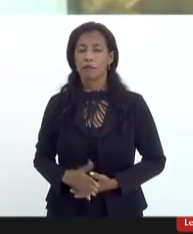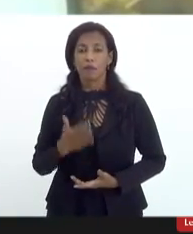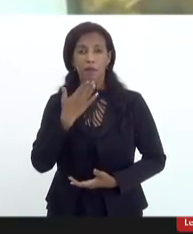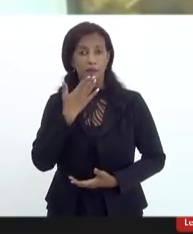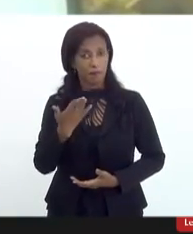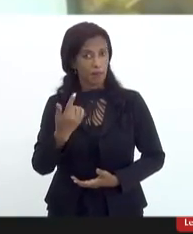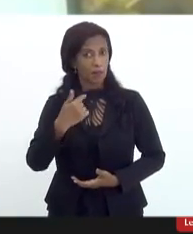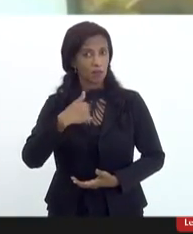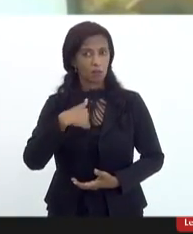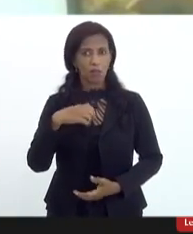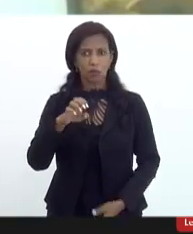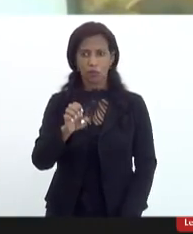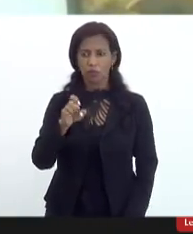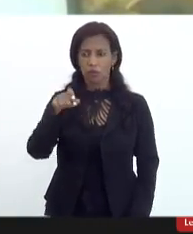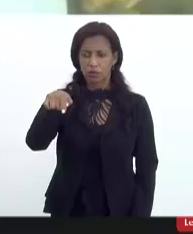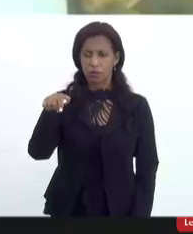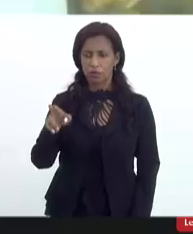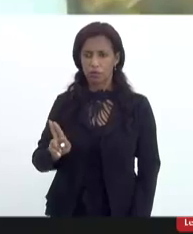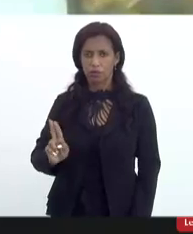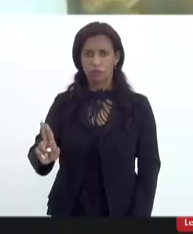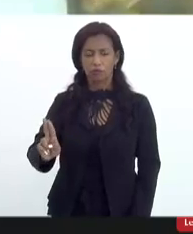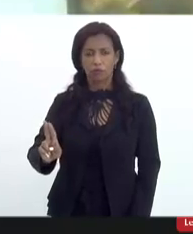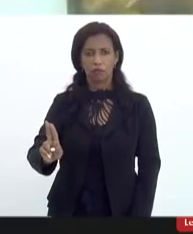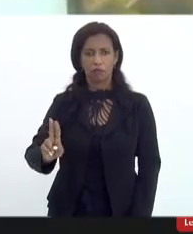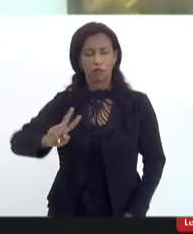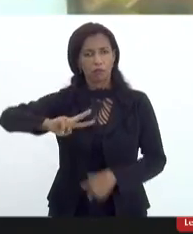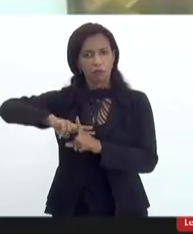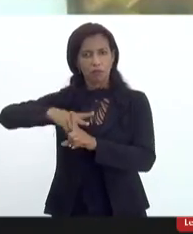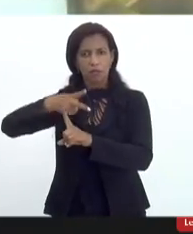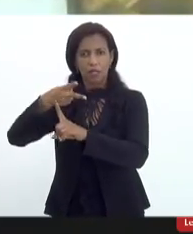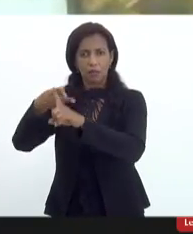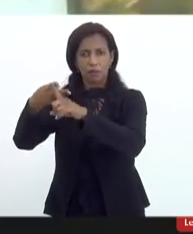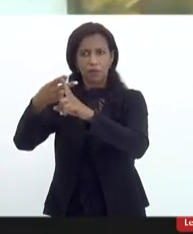peço eu a Exu que replique isso